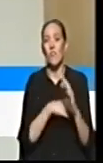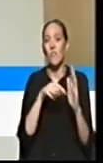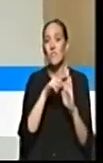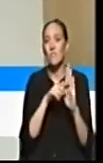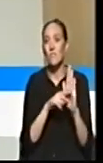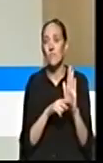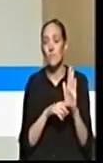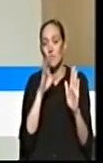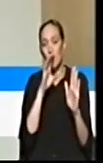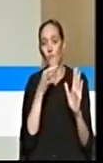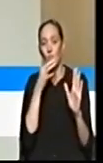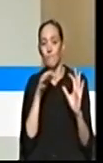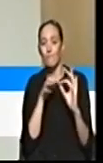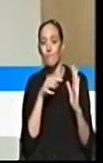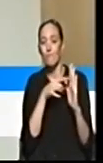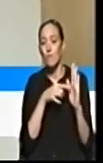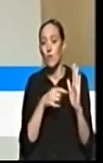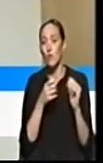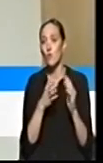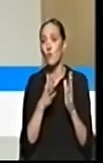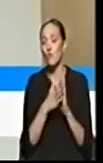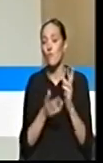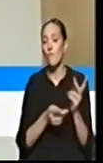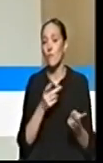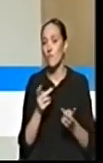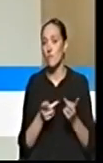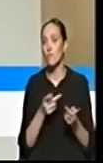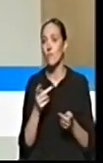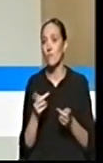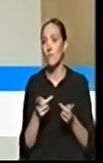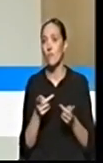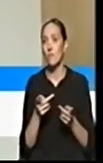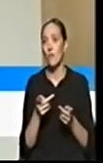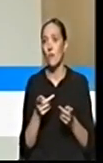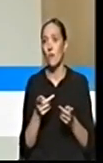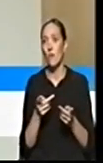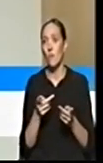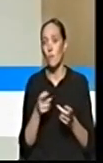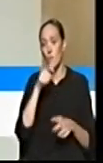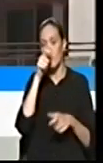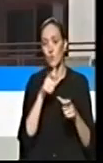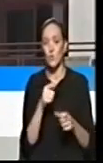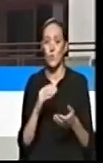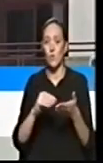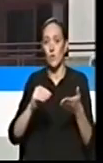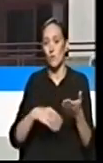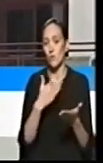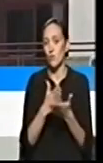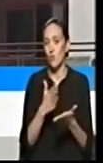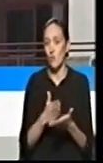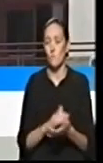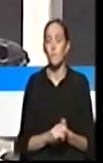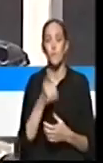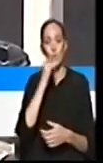muito abertamente, toda a gente vai considerar que têm que ser avaliadas para pessoal que é contratado para uma escola. Os Açores contam